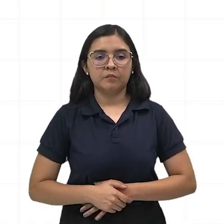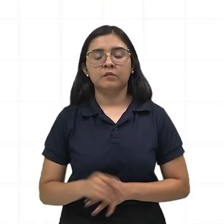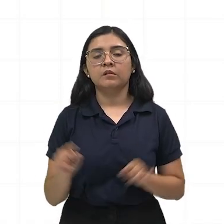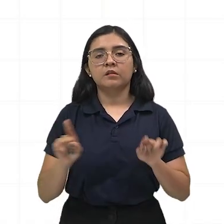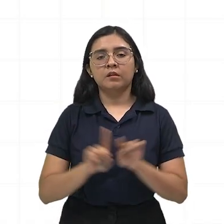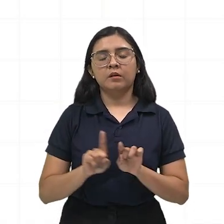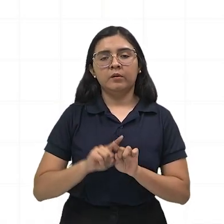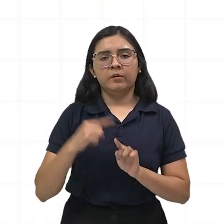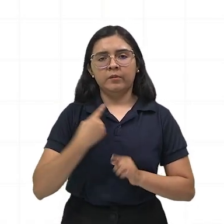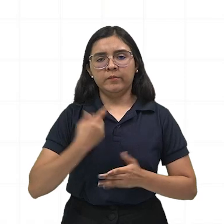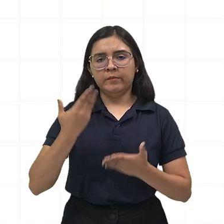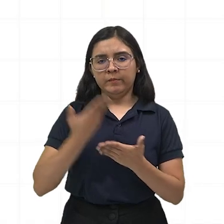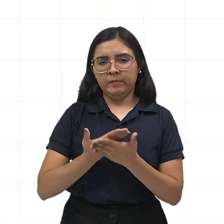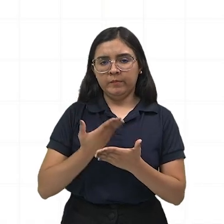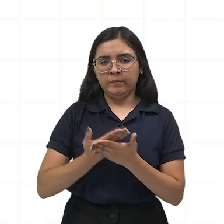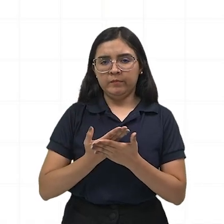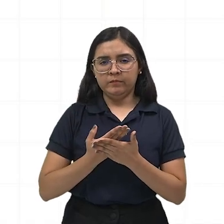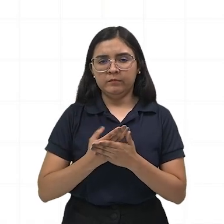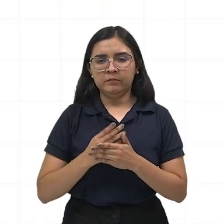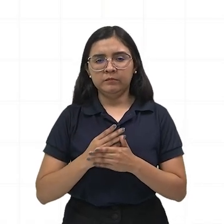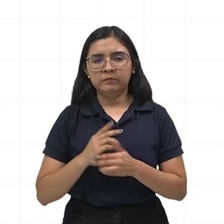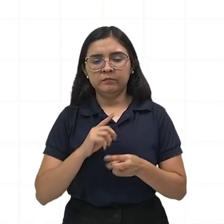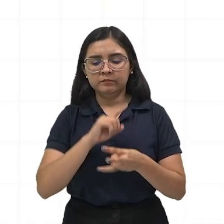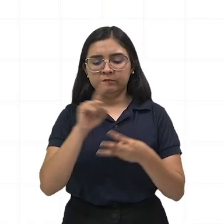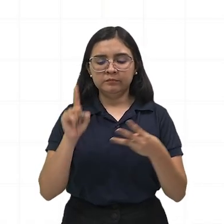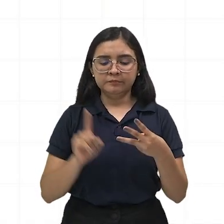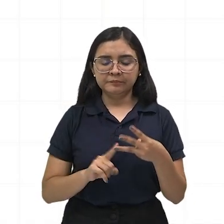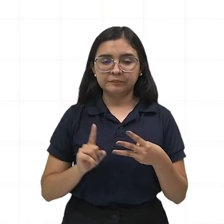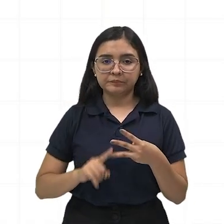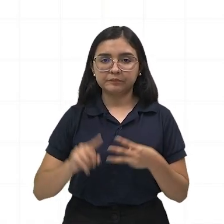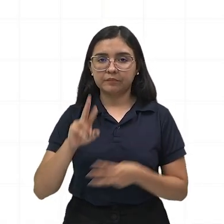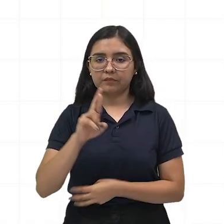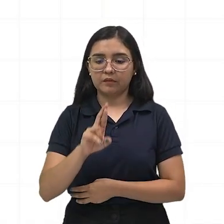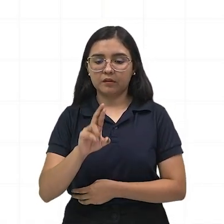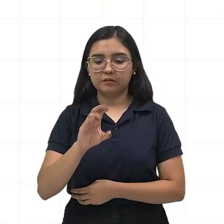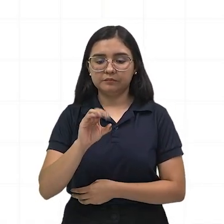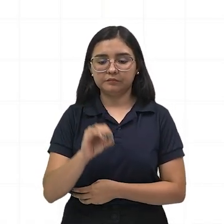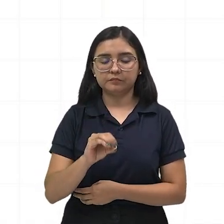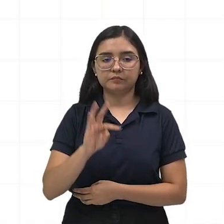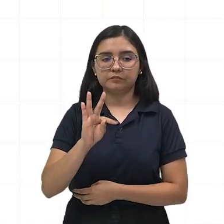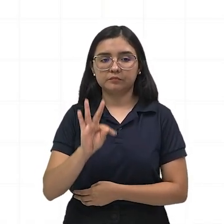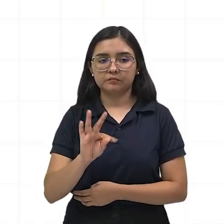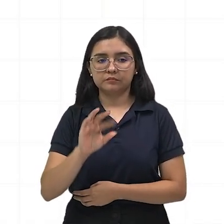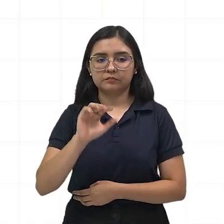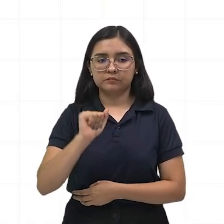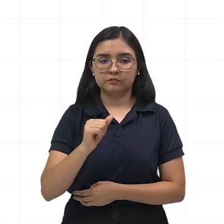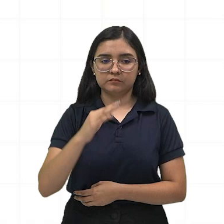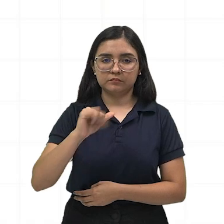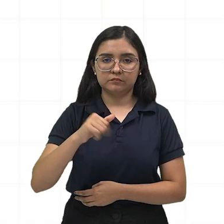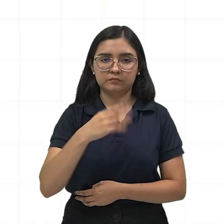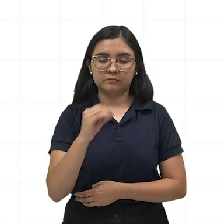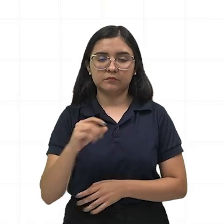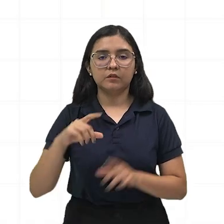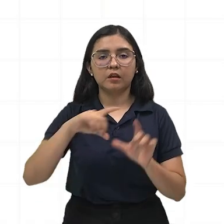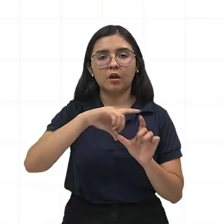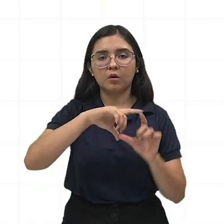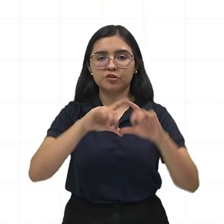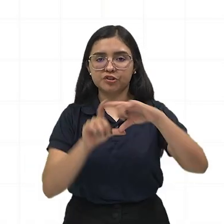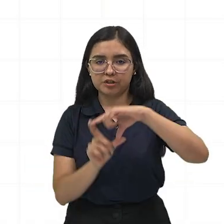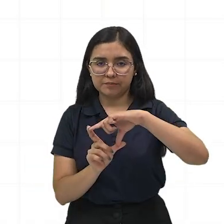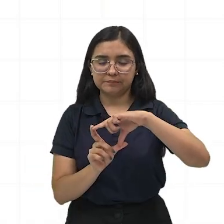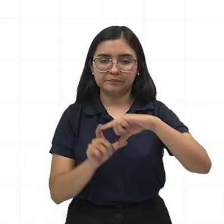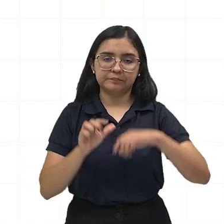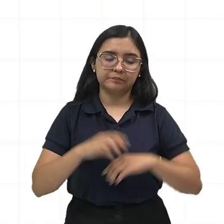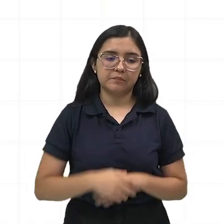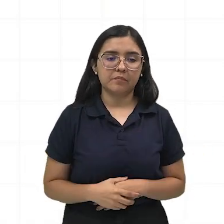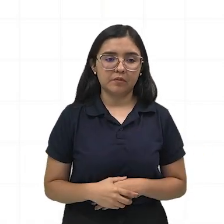Também vimos aí a rotação. E a rotação de uma imagem consiste, rotacionar, né?